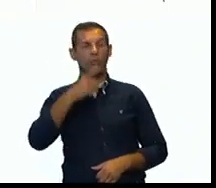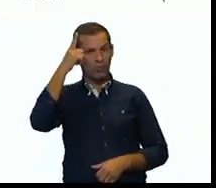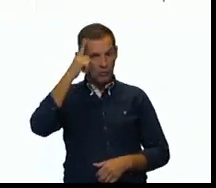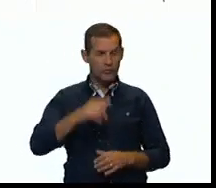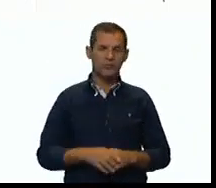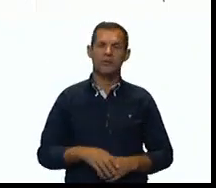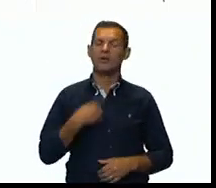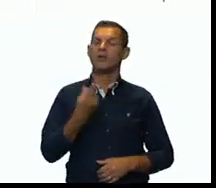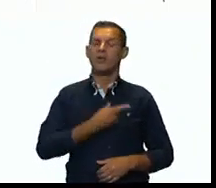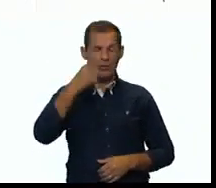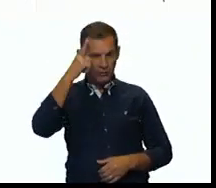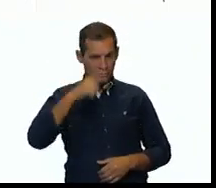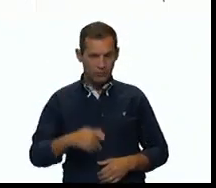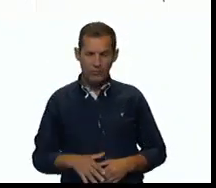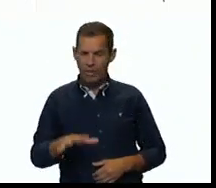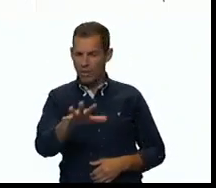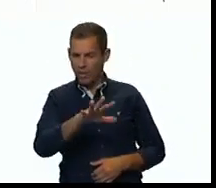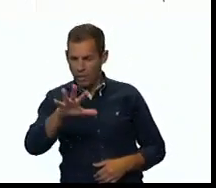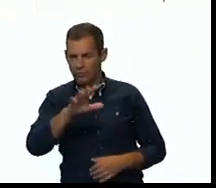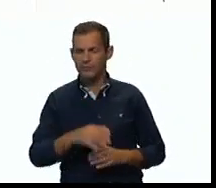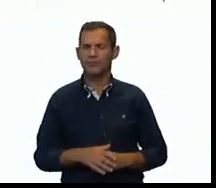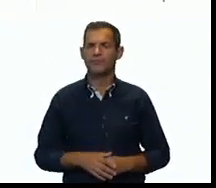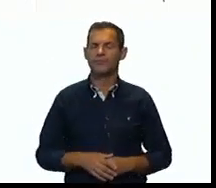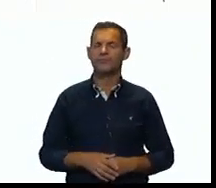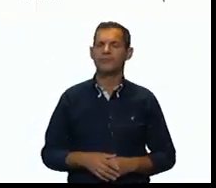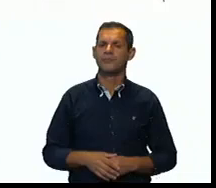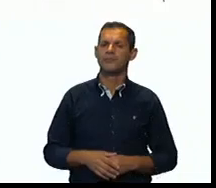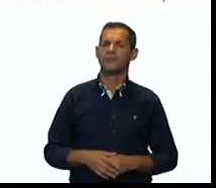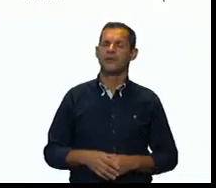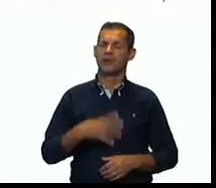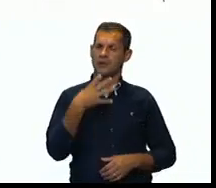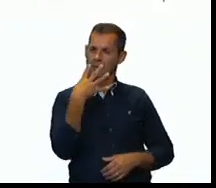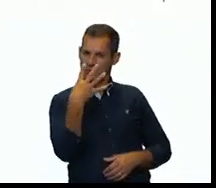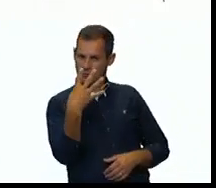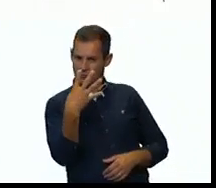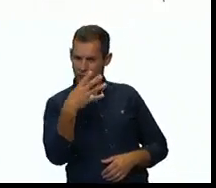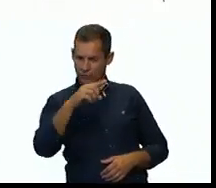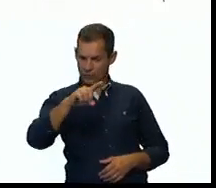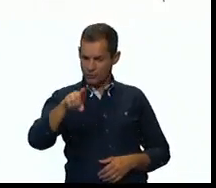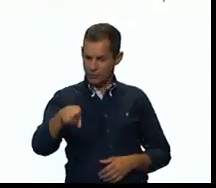obter? Nós vamos obter uma área de